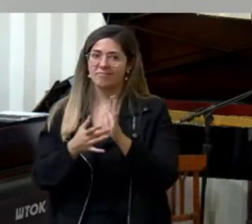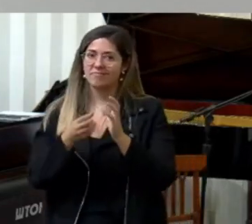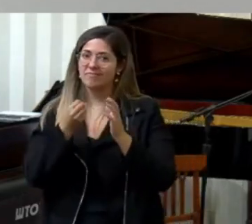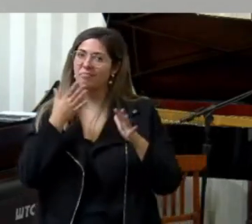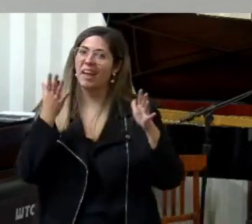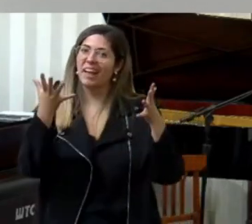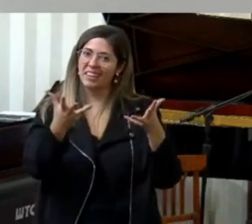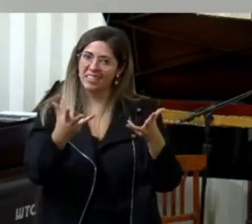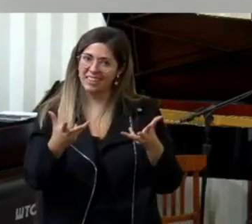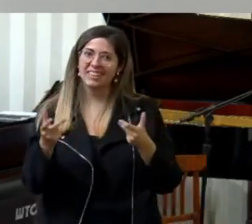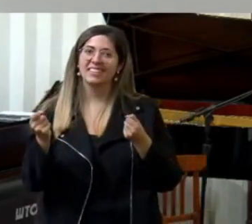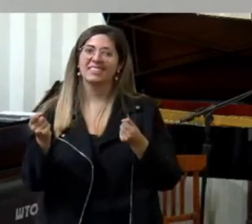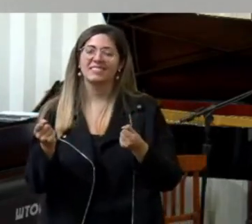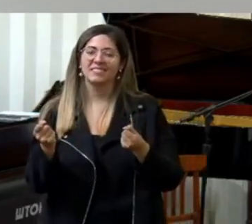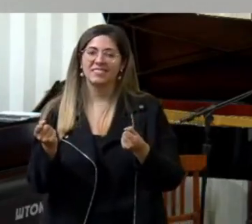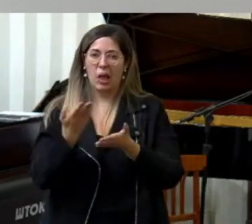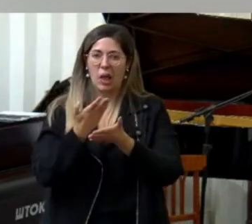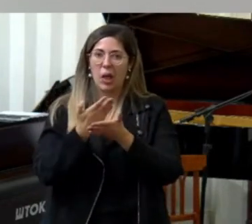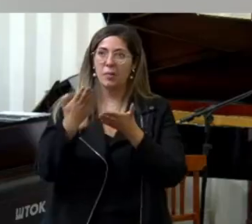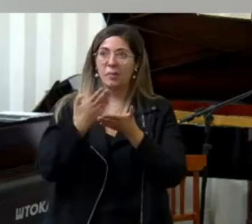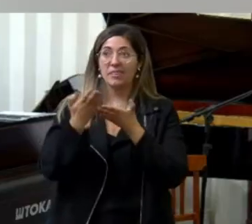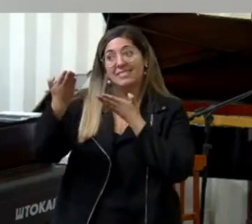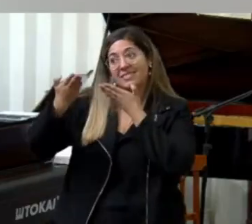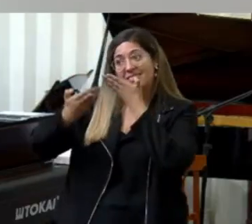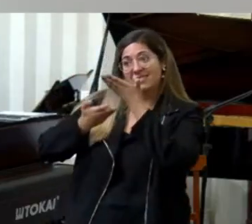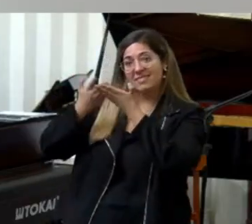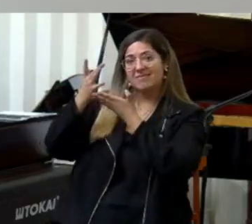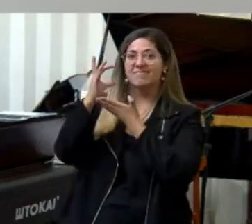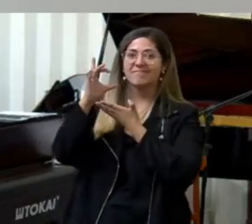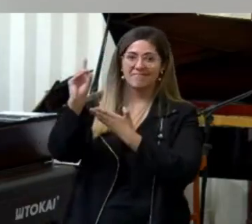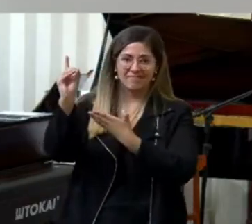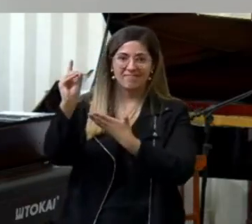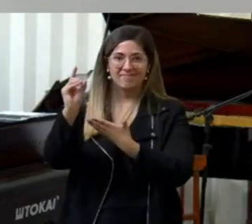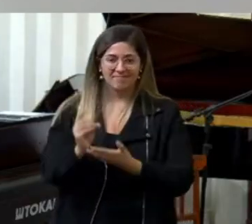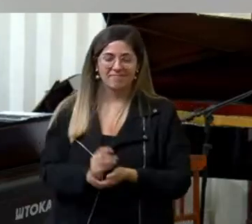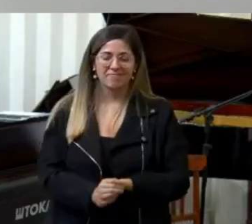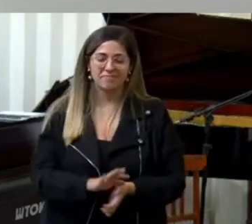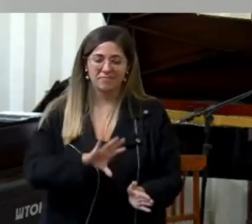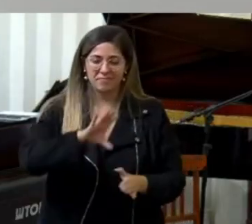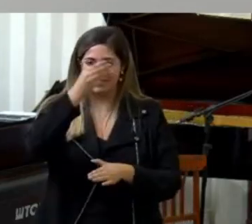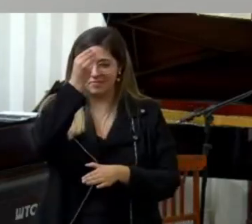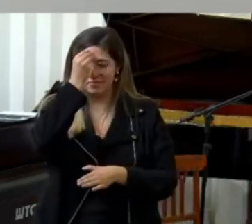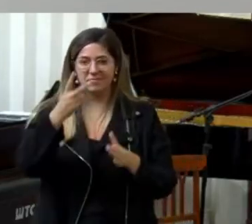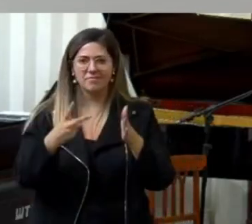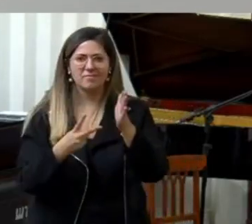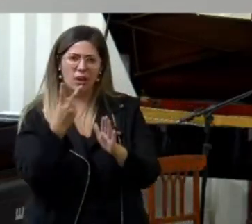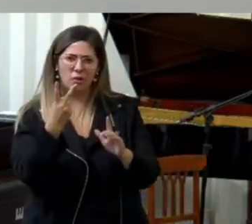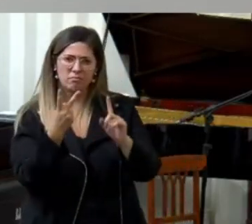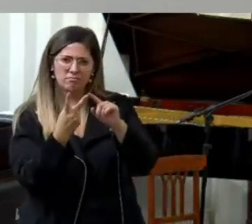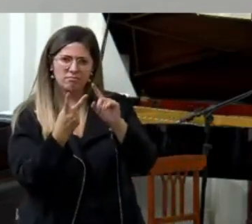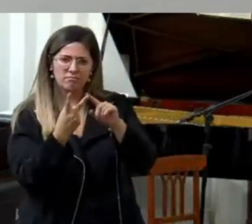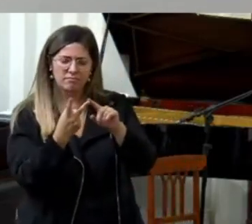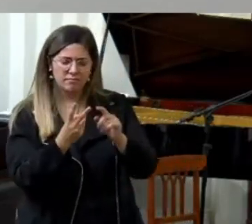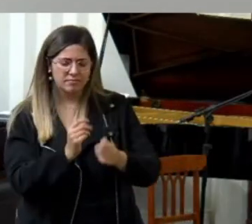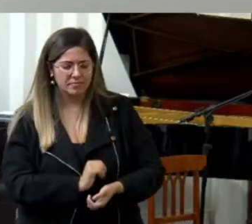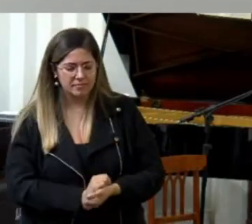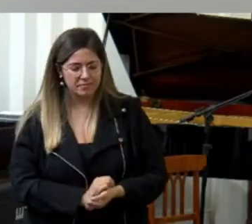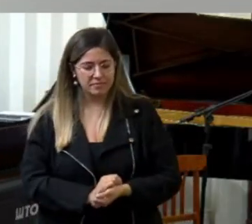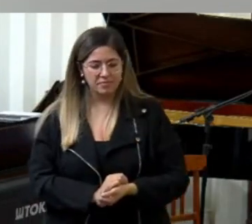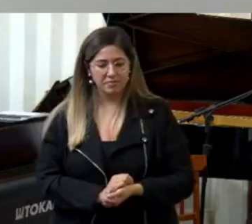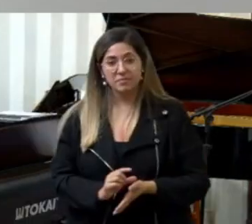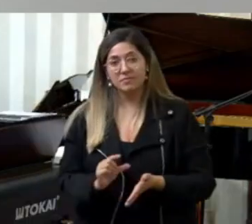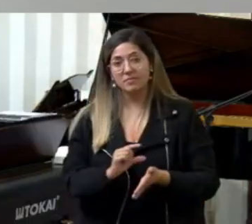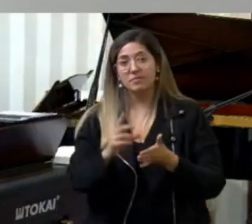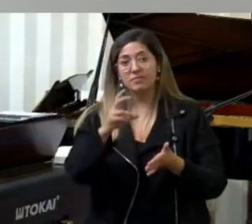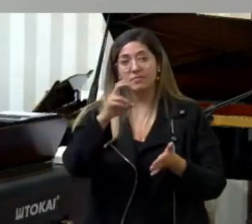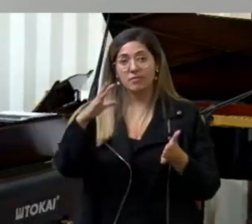Bem-vindo ao começo do relacionamento com Deus. Segunda coisa que essa passagem parece nos mostrar, versículos 5